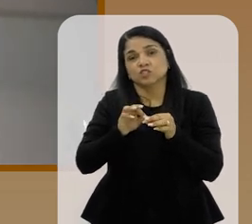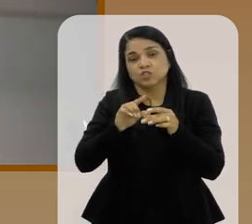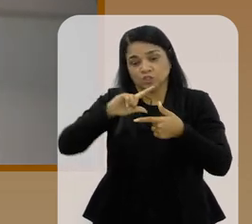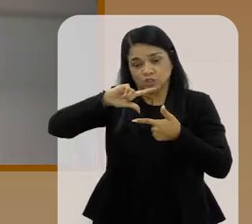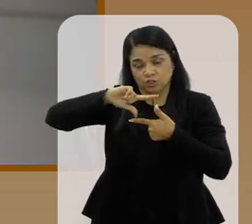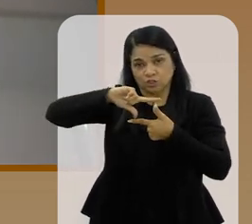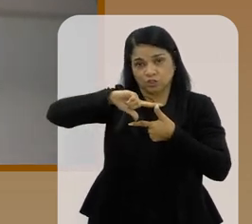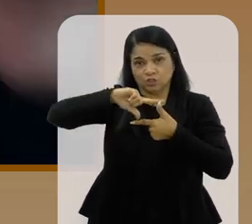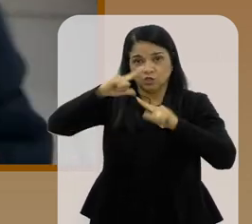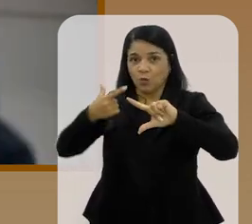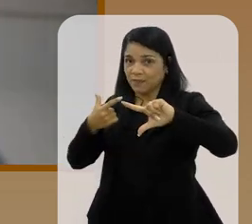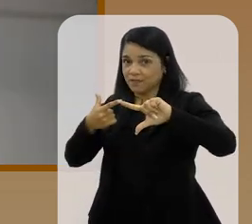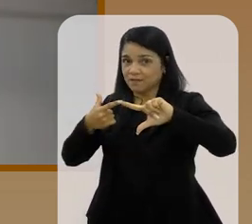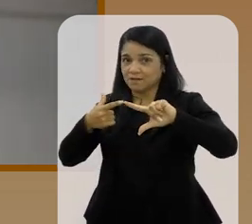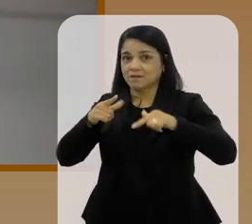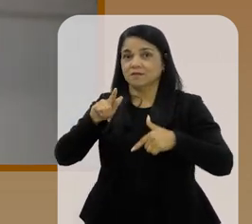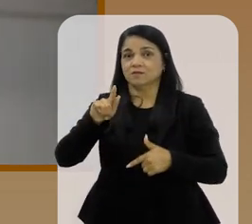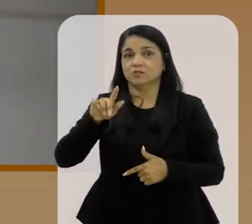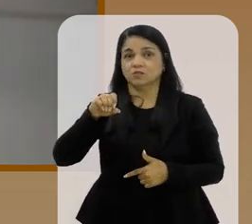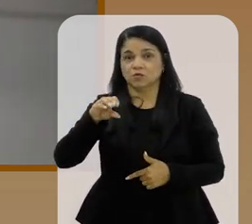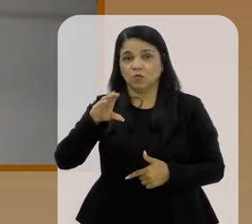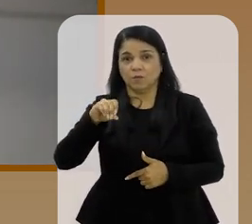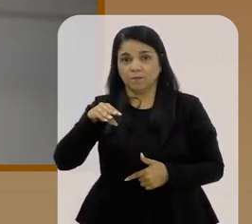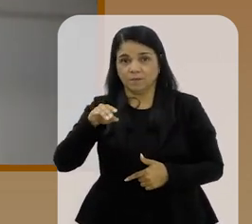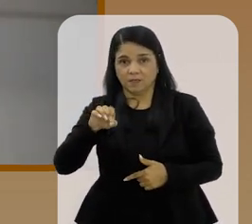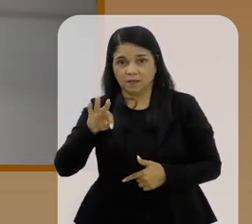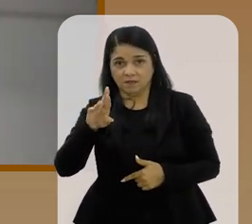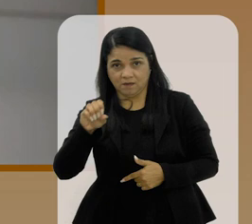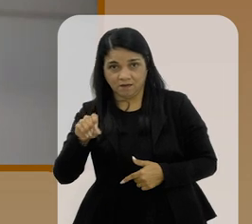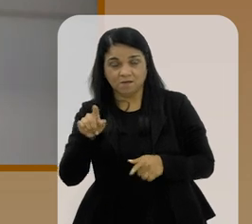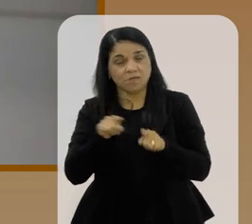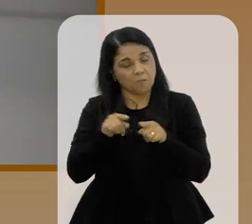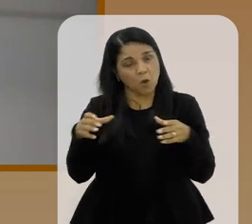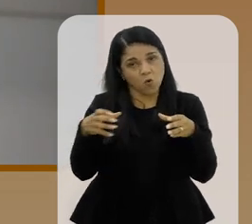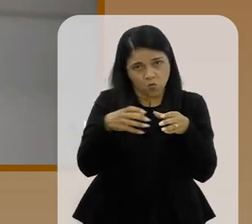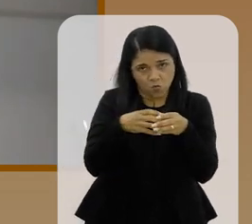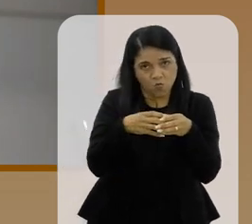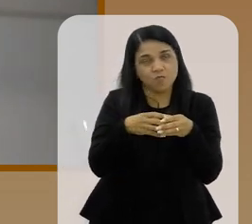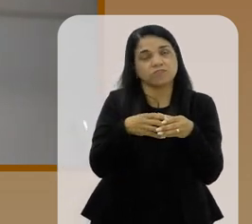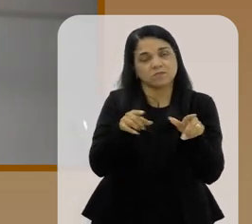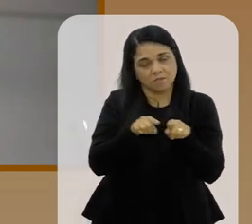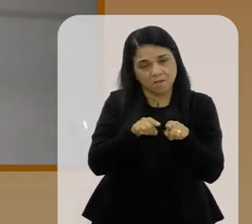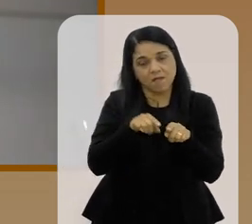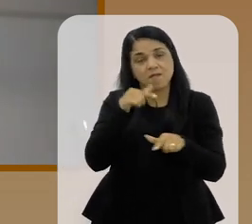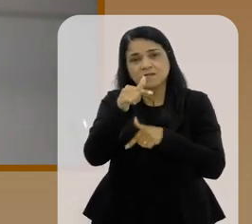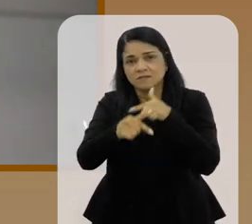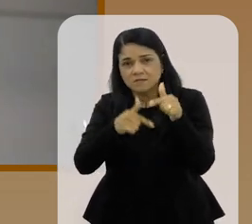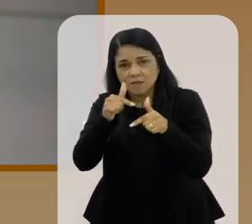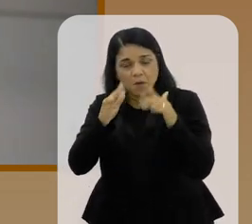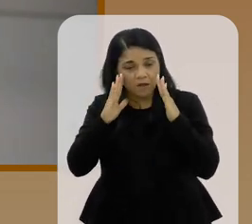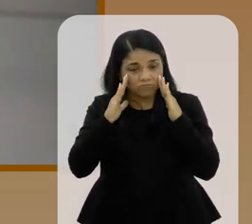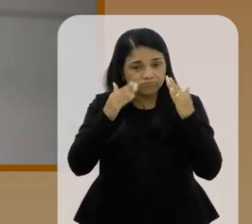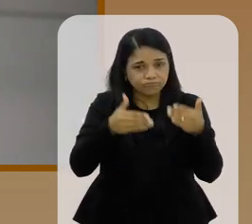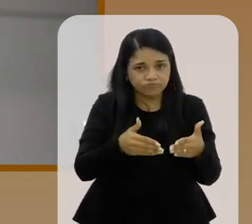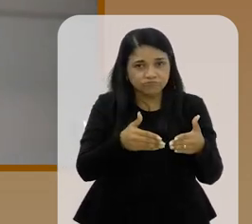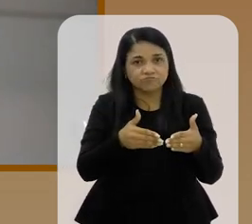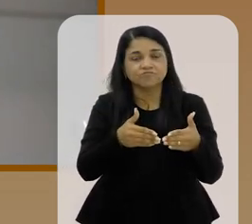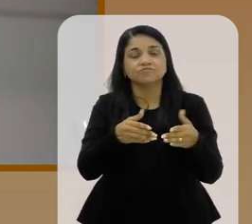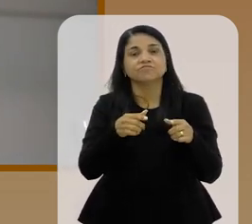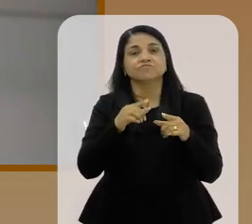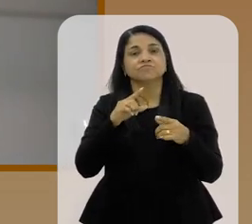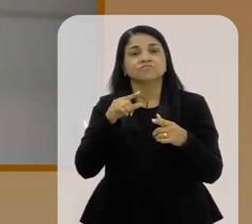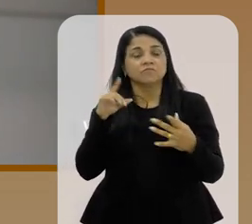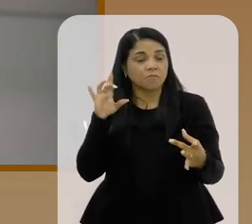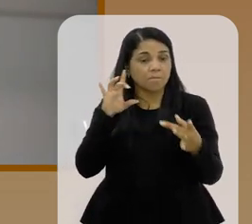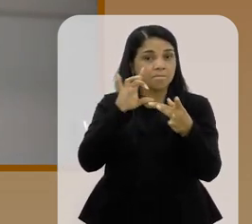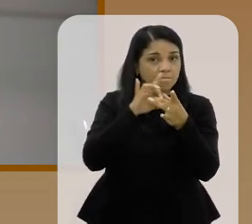geometrias diferentes das geometrias que a gente está acompanhando. Isso faz parte também do grupo. Então, eu fiz trabalhos nessa direção, às